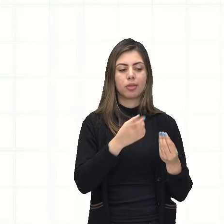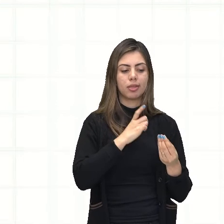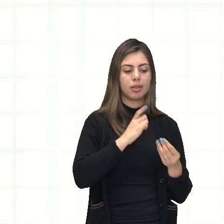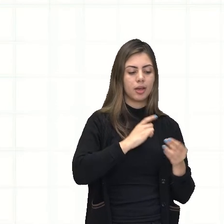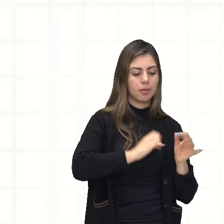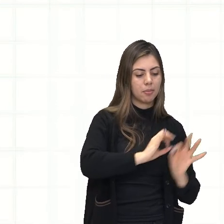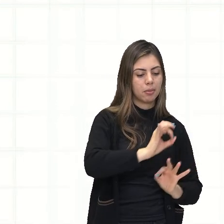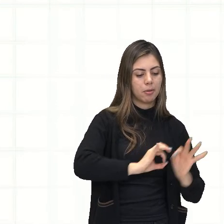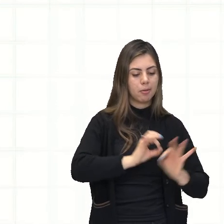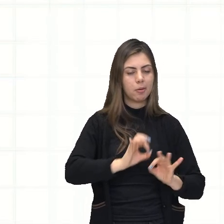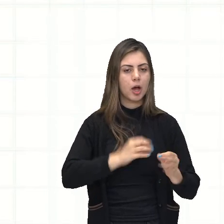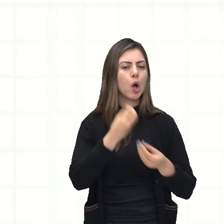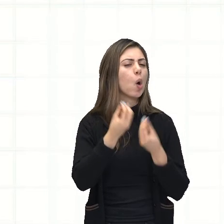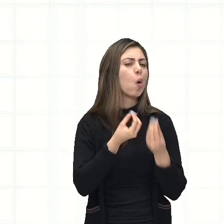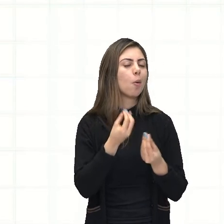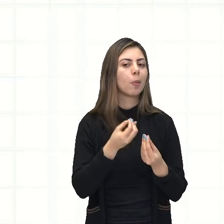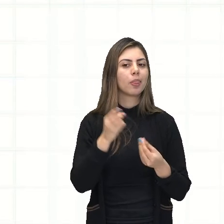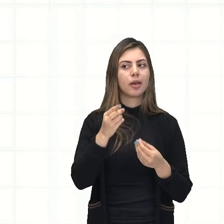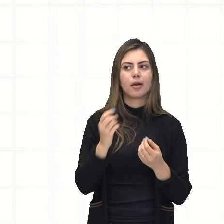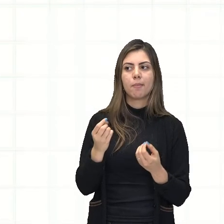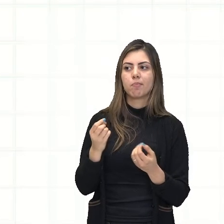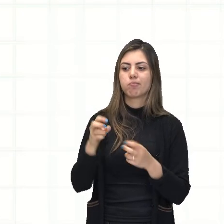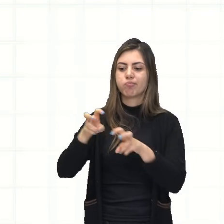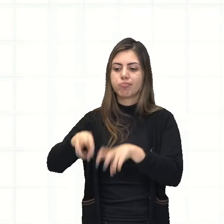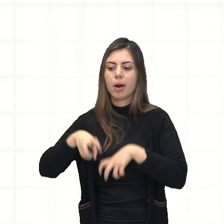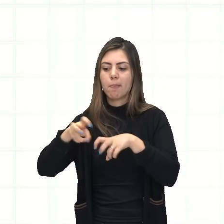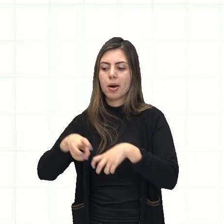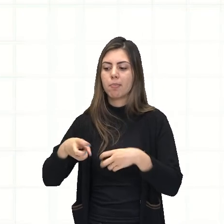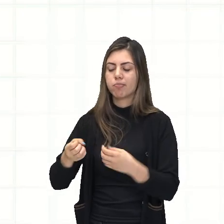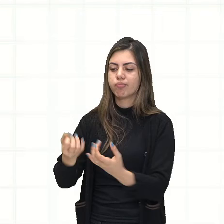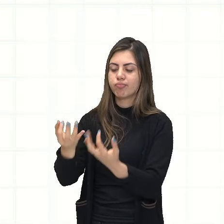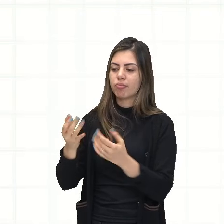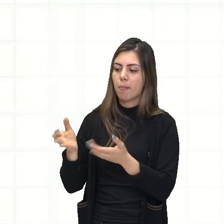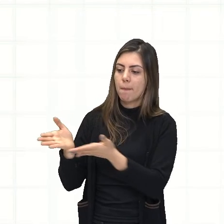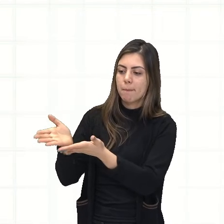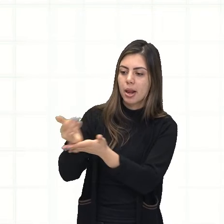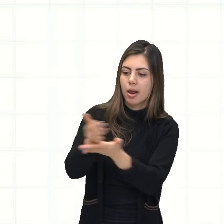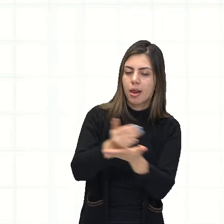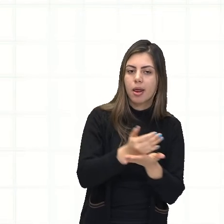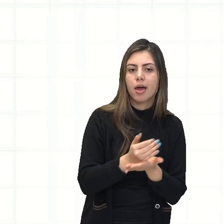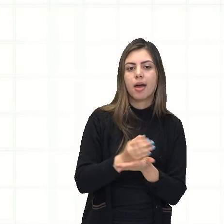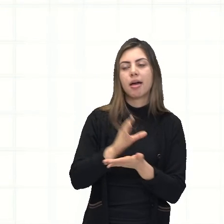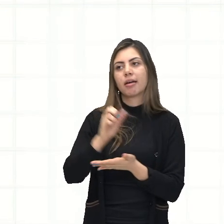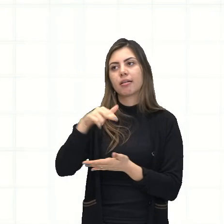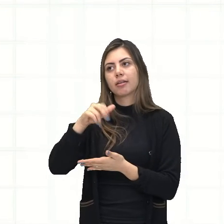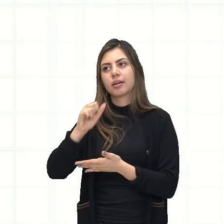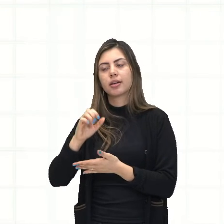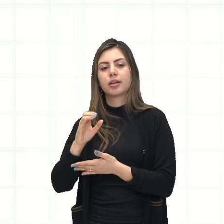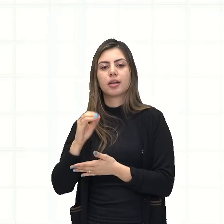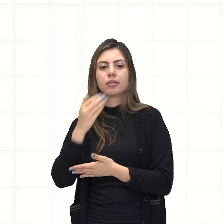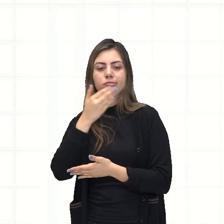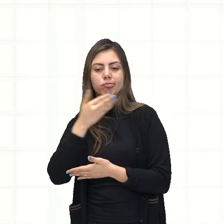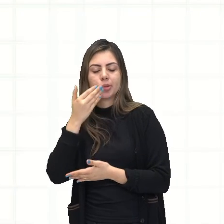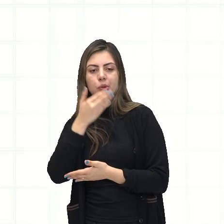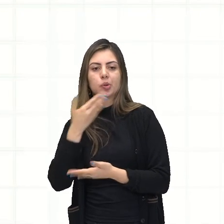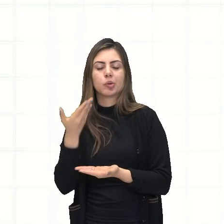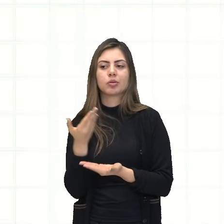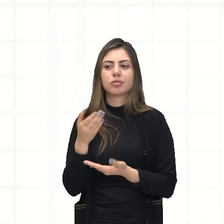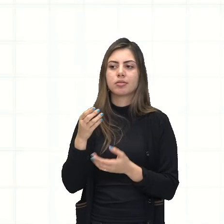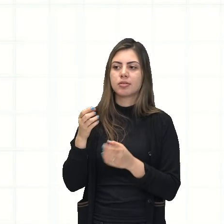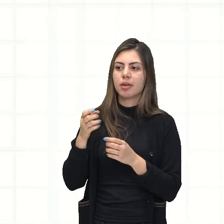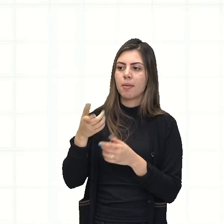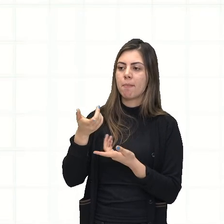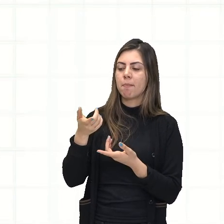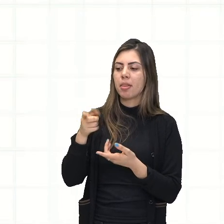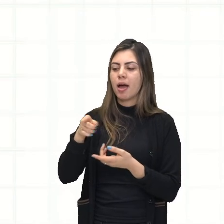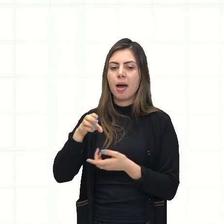de cultivos agrícolas como cana-de-açúcar, soja, milho, gordura mineral,